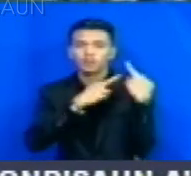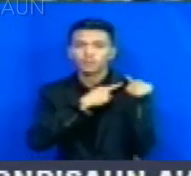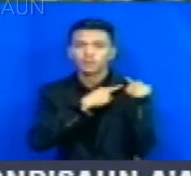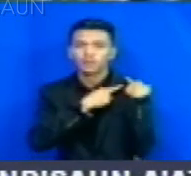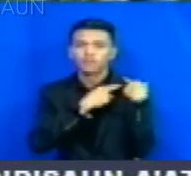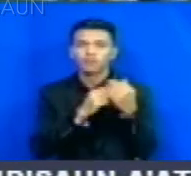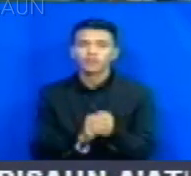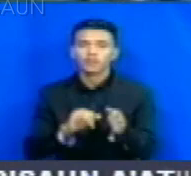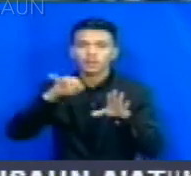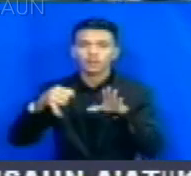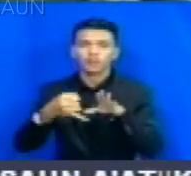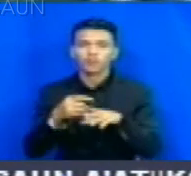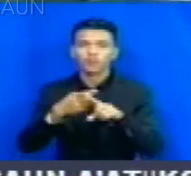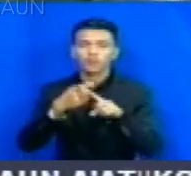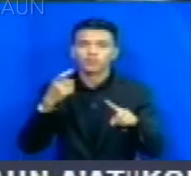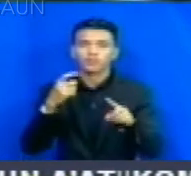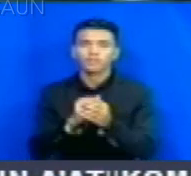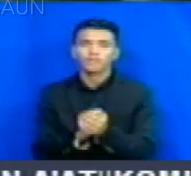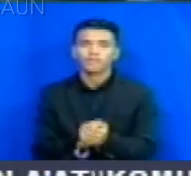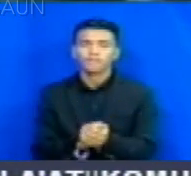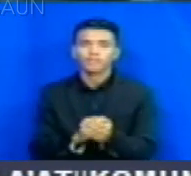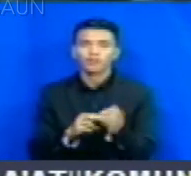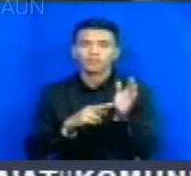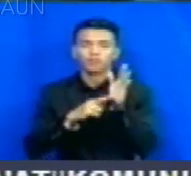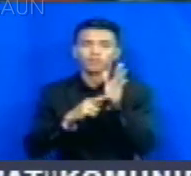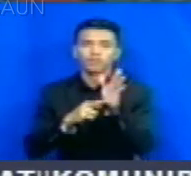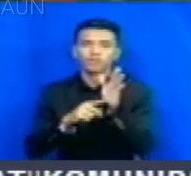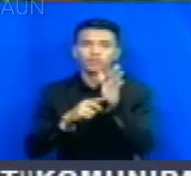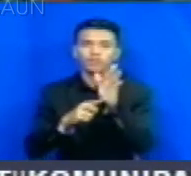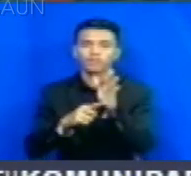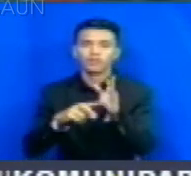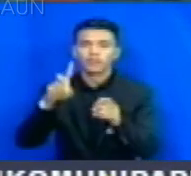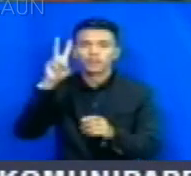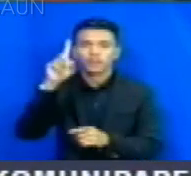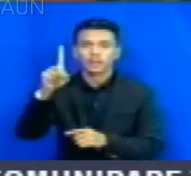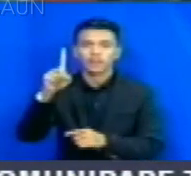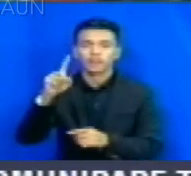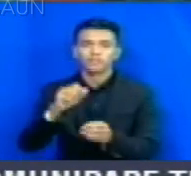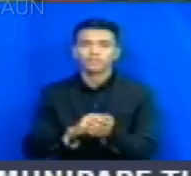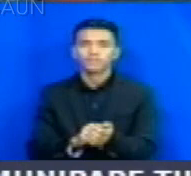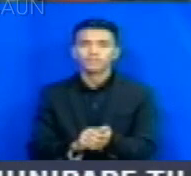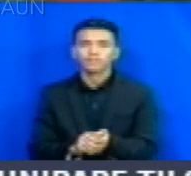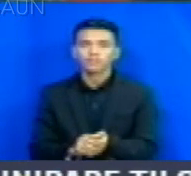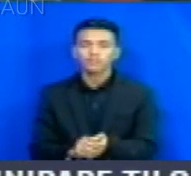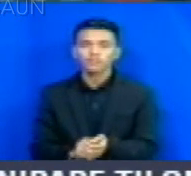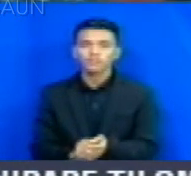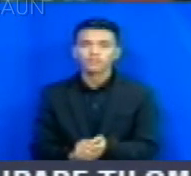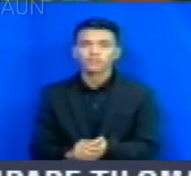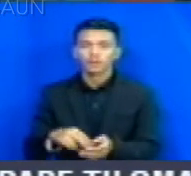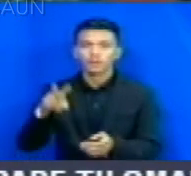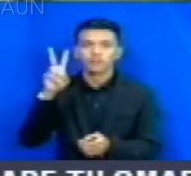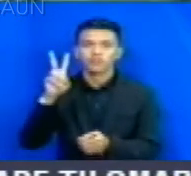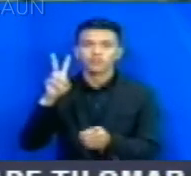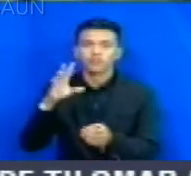Hirakne, composto husi maisor, promove ba tenente coronel na ida, capitão promove ba major na